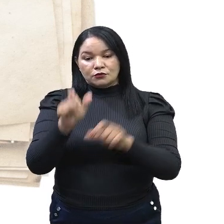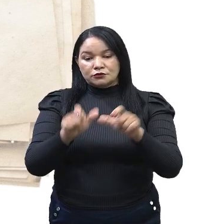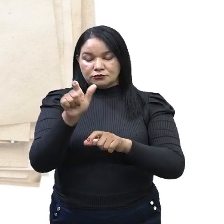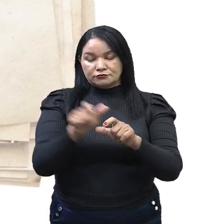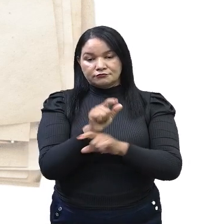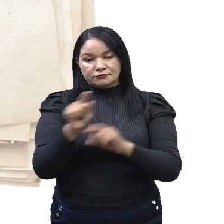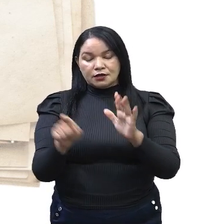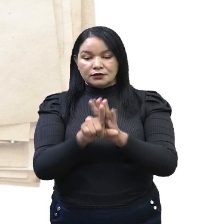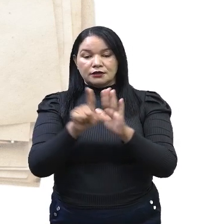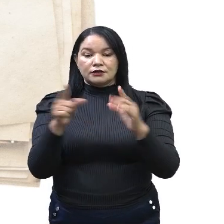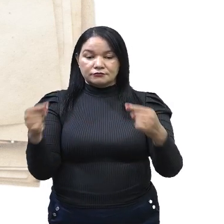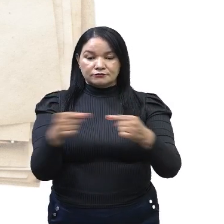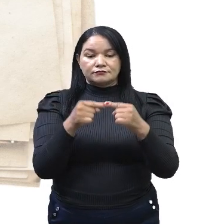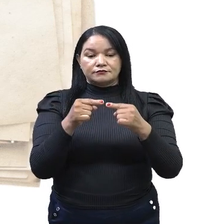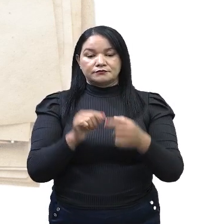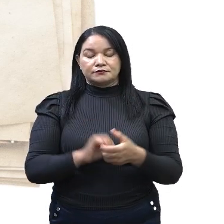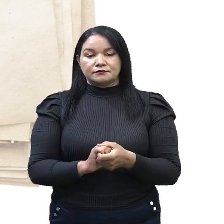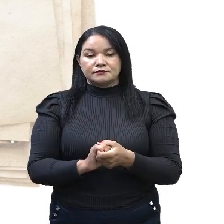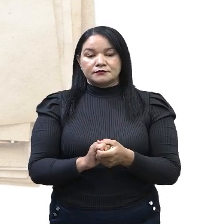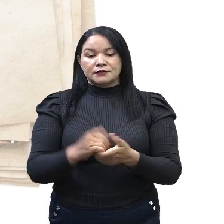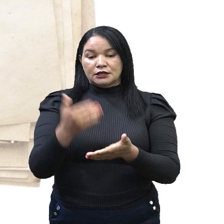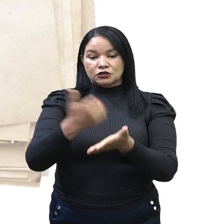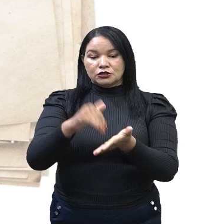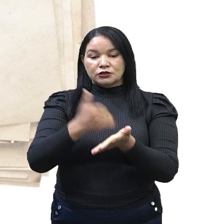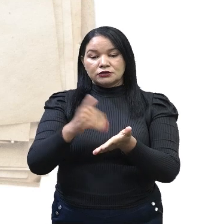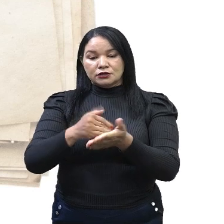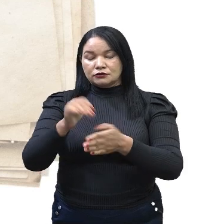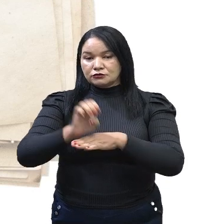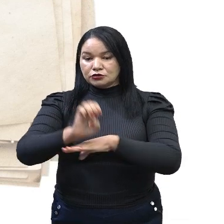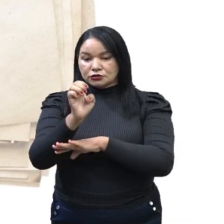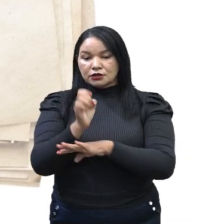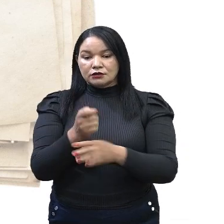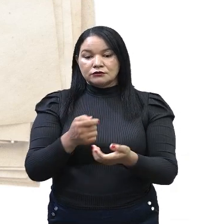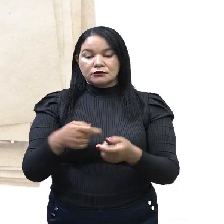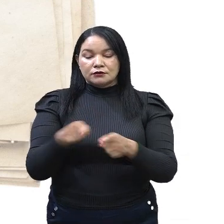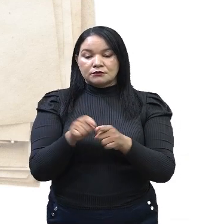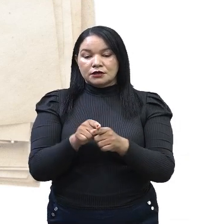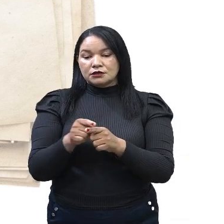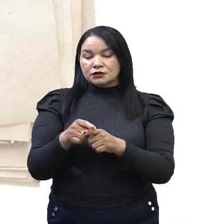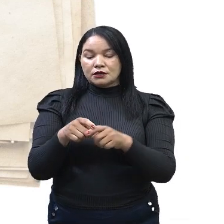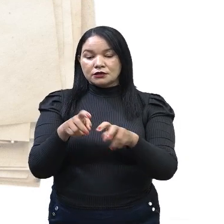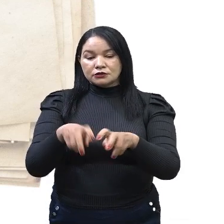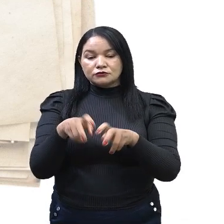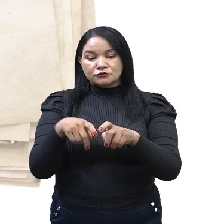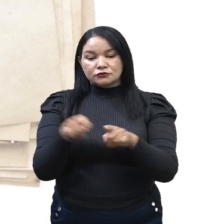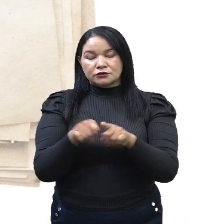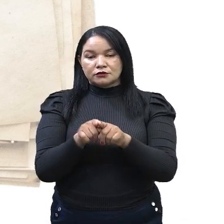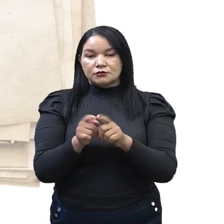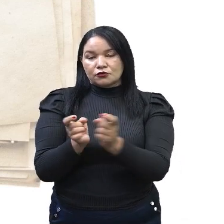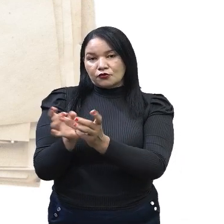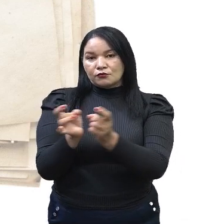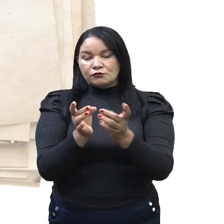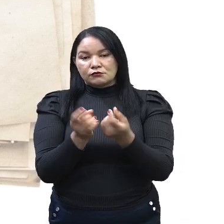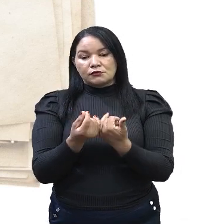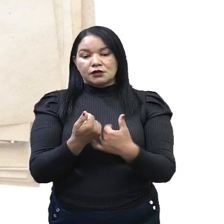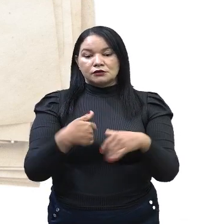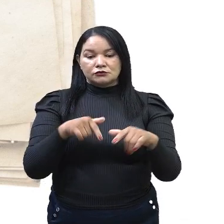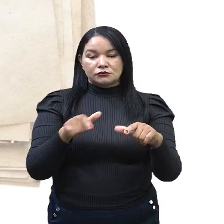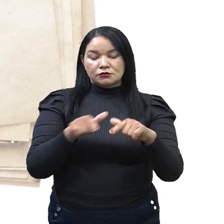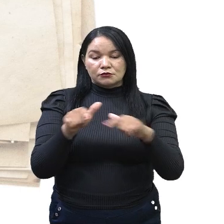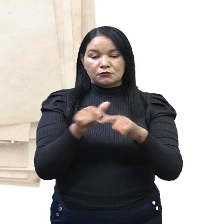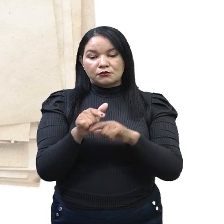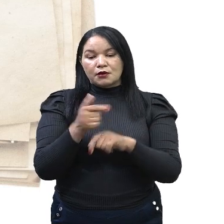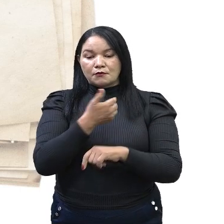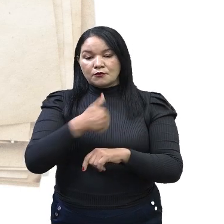contém. O secretário de Estado dos Negócios da Agricultura, Comércio e Obras Públicas e interino dos